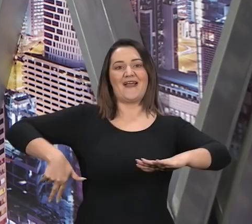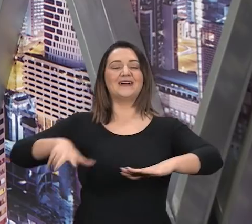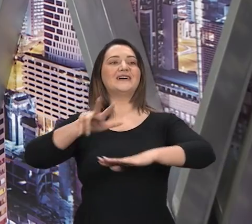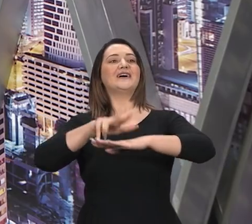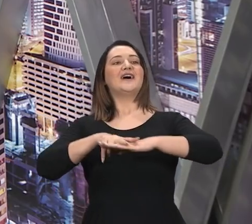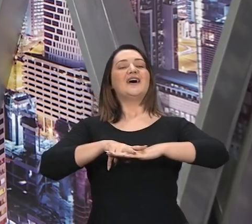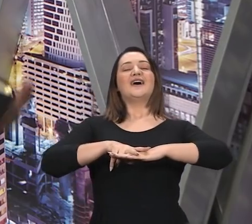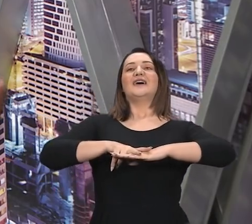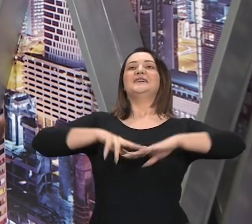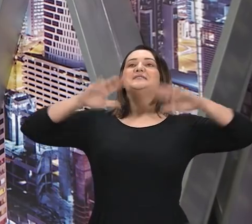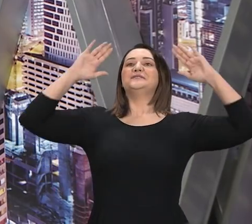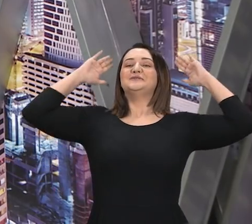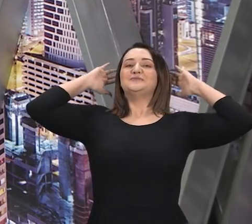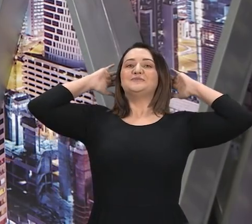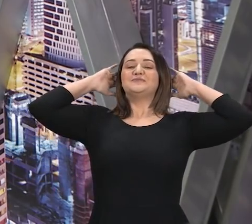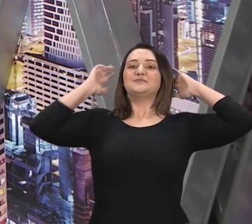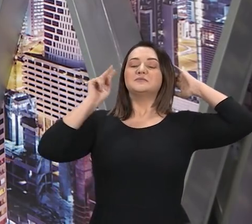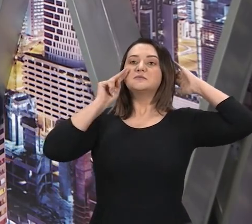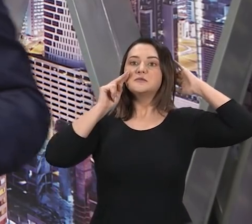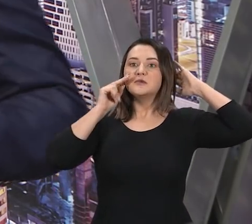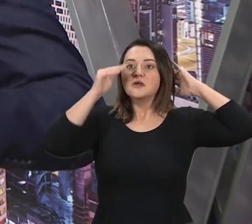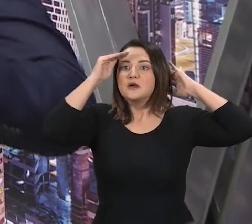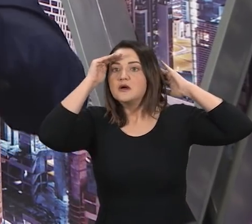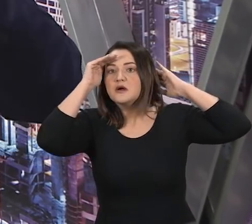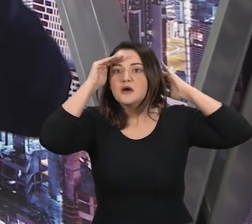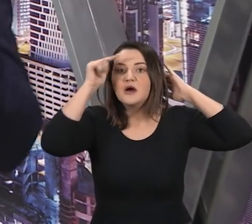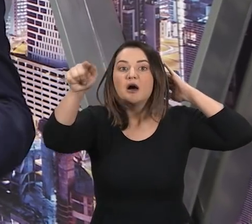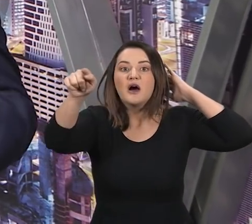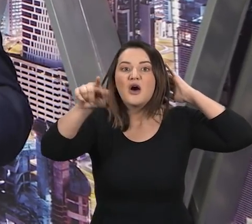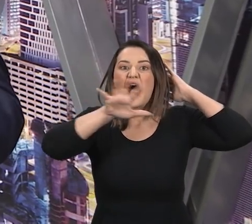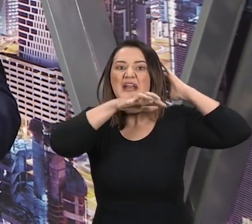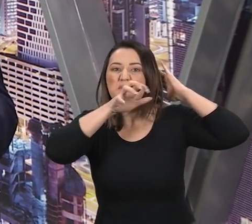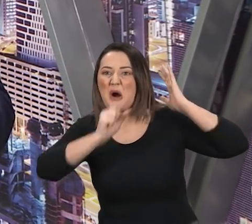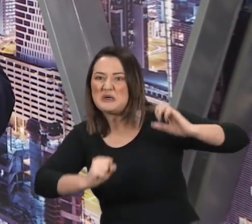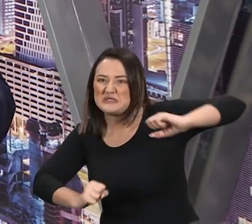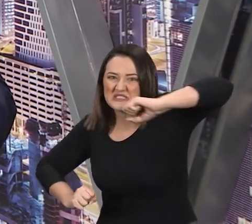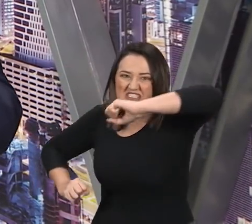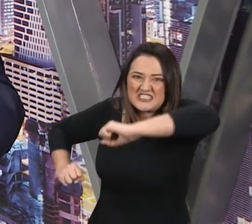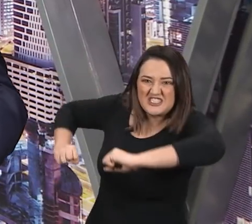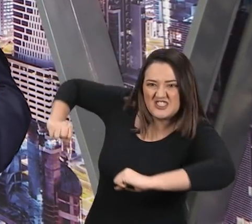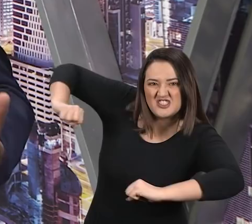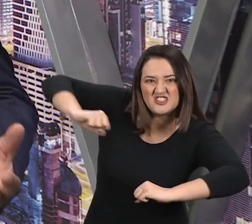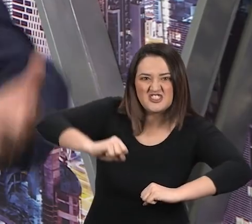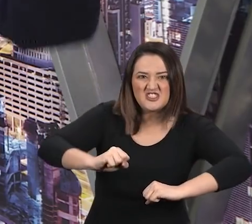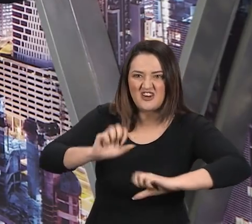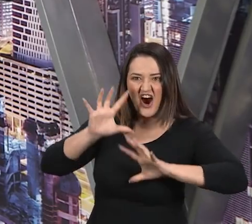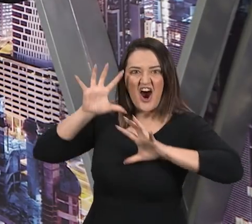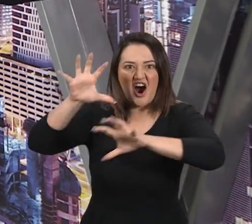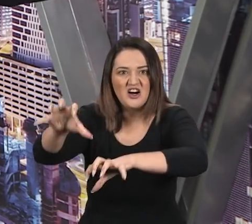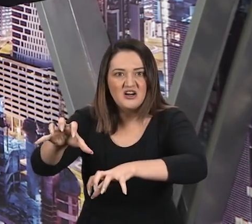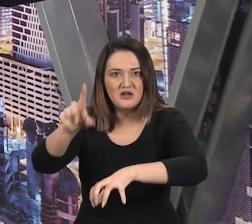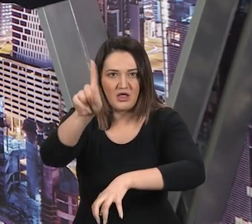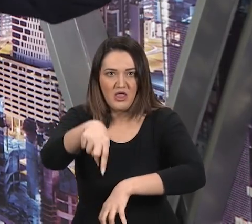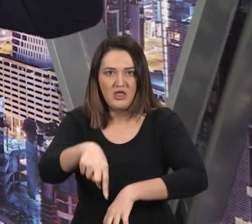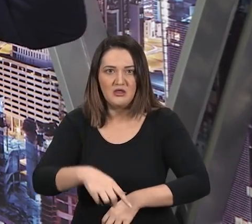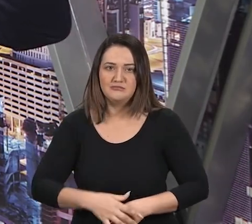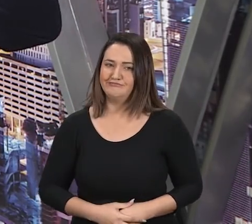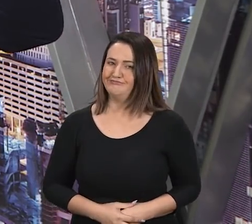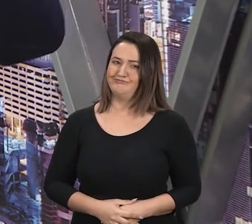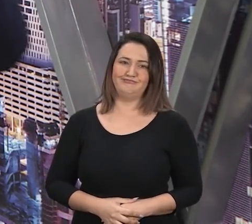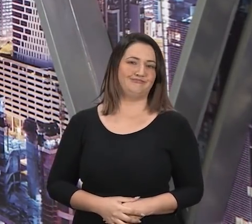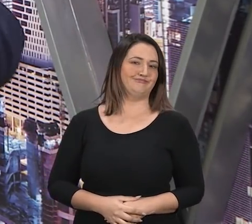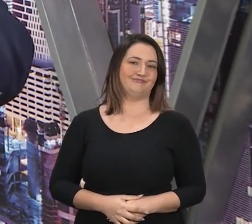quê? Porque se você entender de forma literal, significa que um dia você vai estar lá na praia e de repente vai sair uma besta do mar e